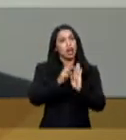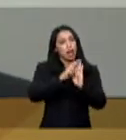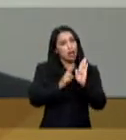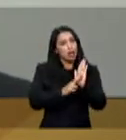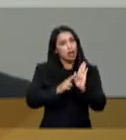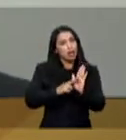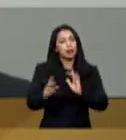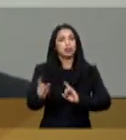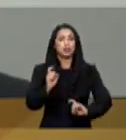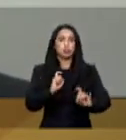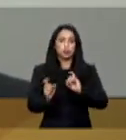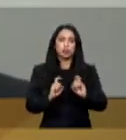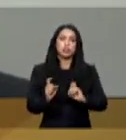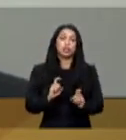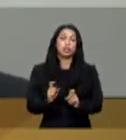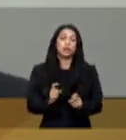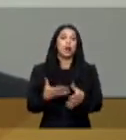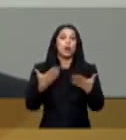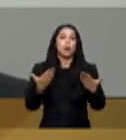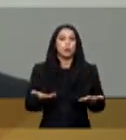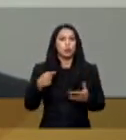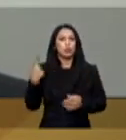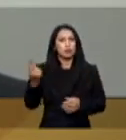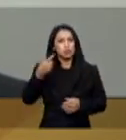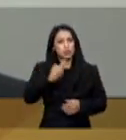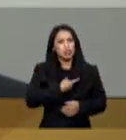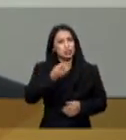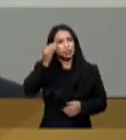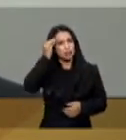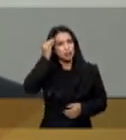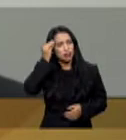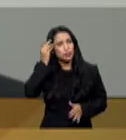leva à conclusão inexorável de que se trata de norma